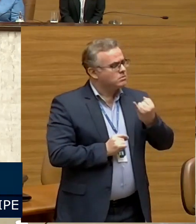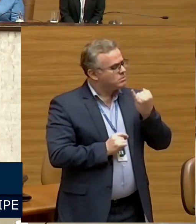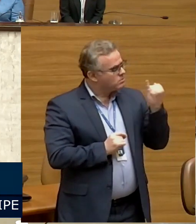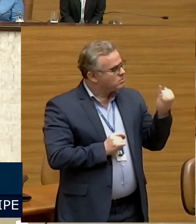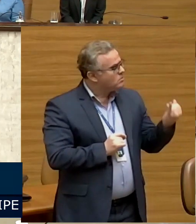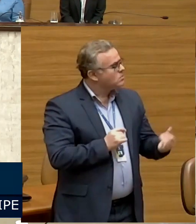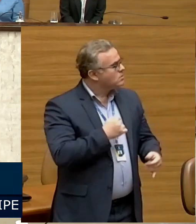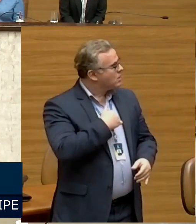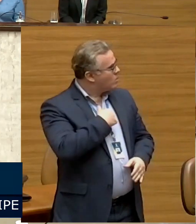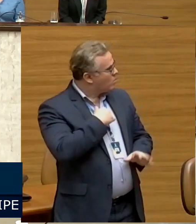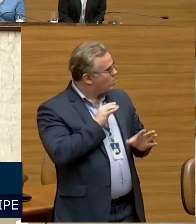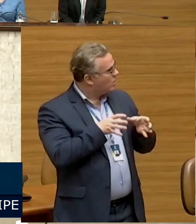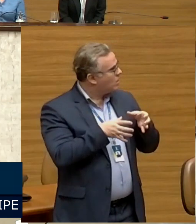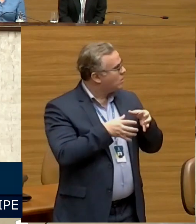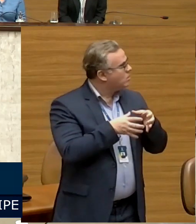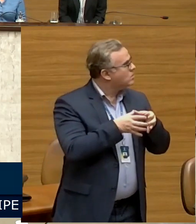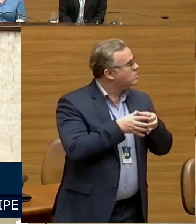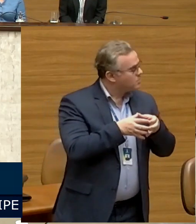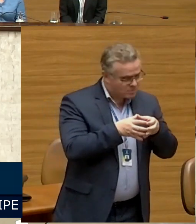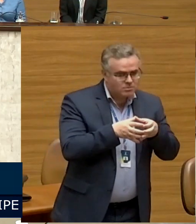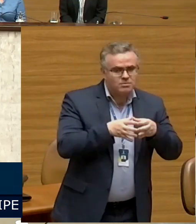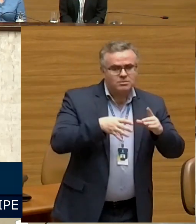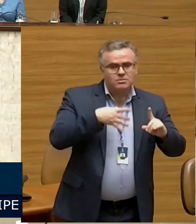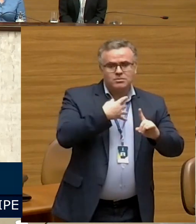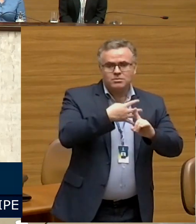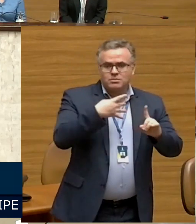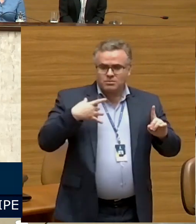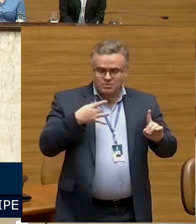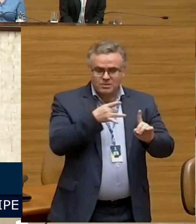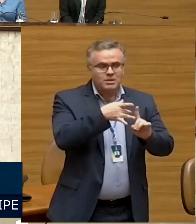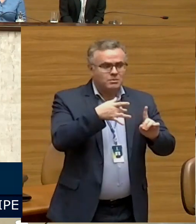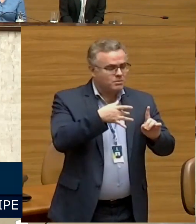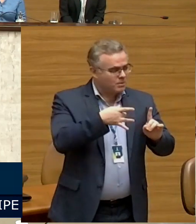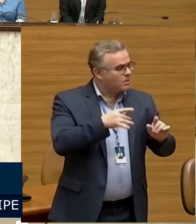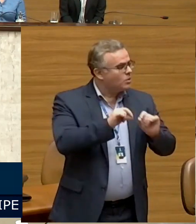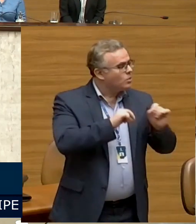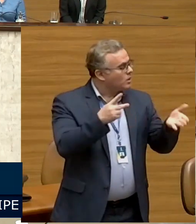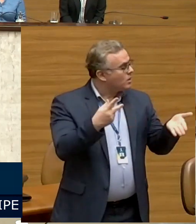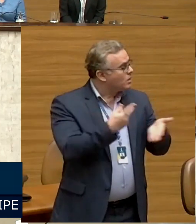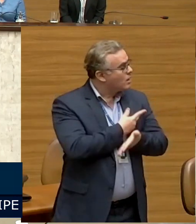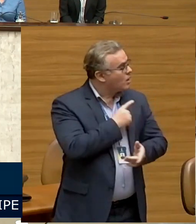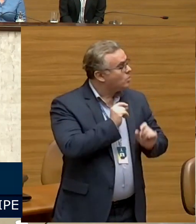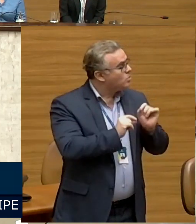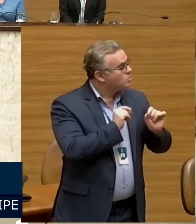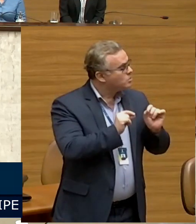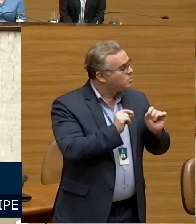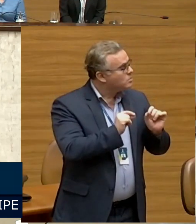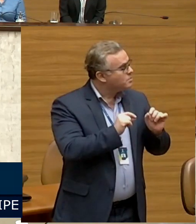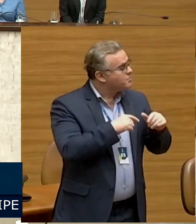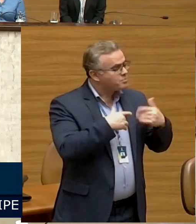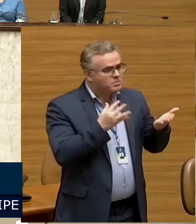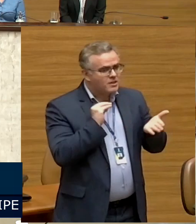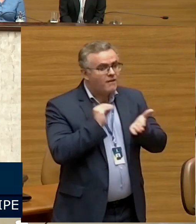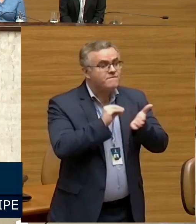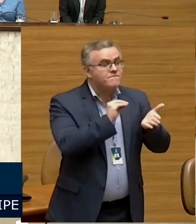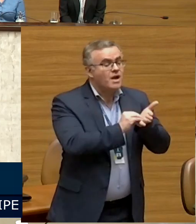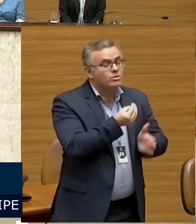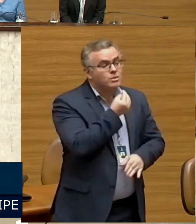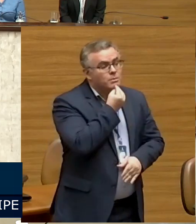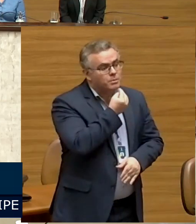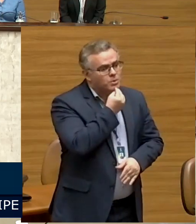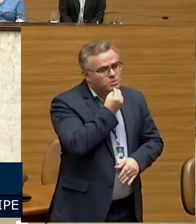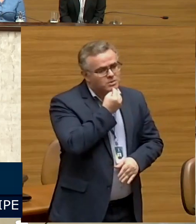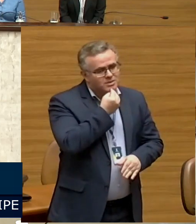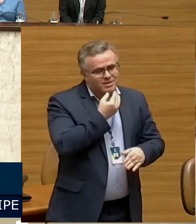faço parte, que é da população LGBTQIA+, que é, a falta de oportunidade,